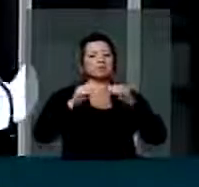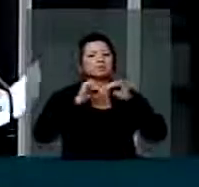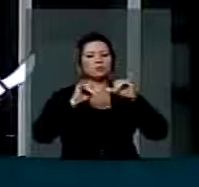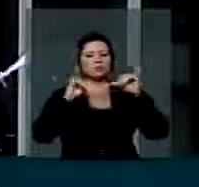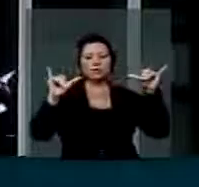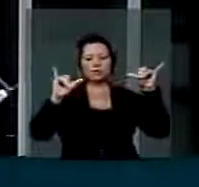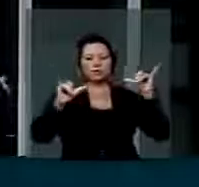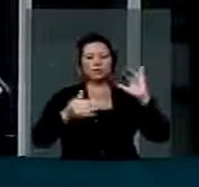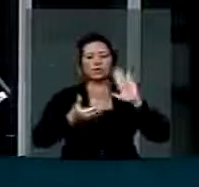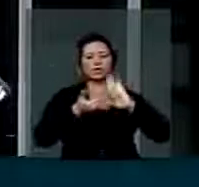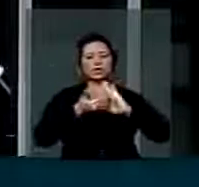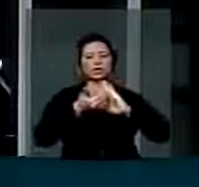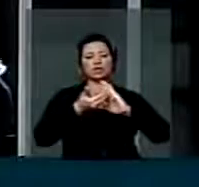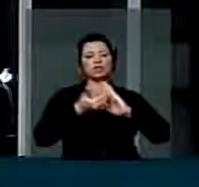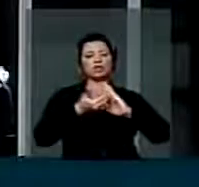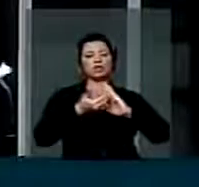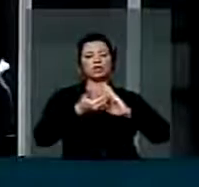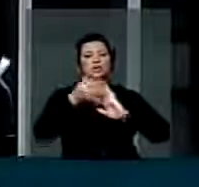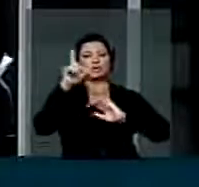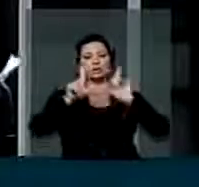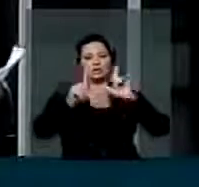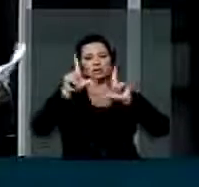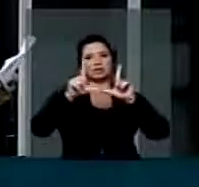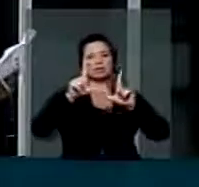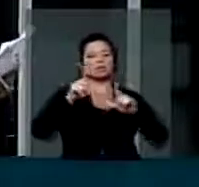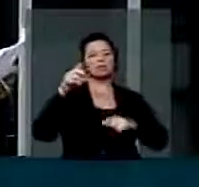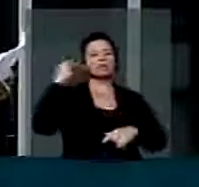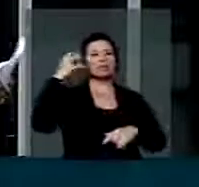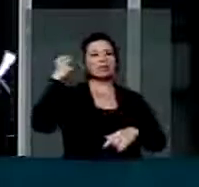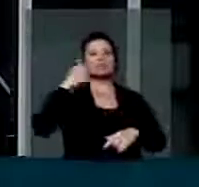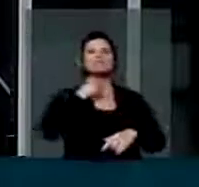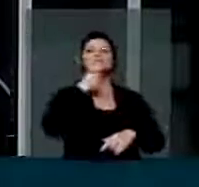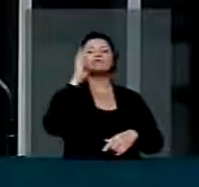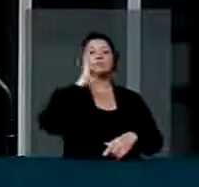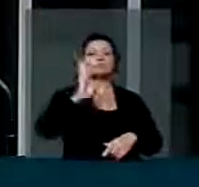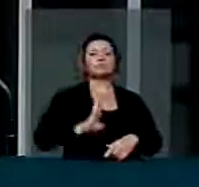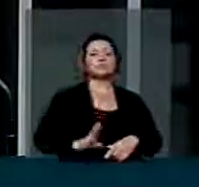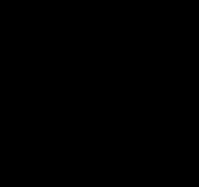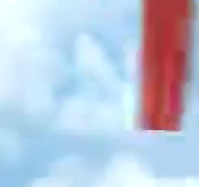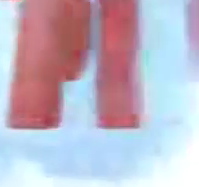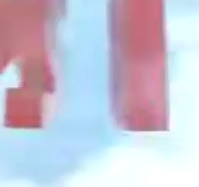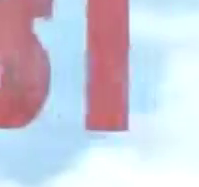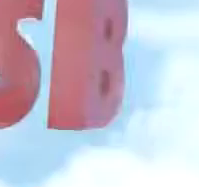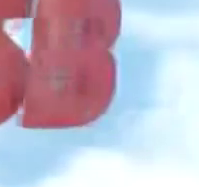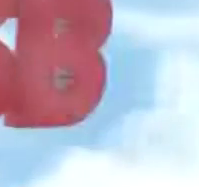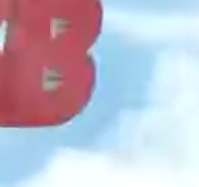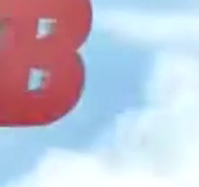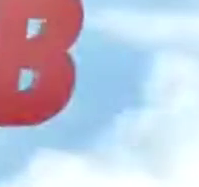veiculação na Voz do Brasil dessa minha fala, desse meu registro. Obrigada.